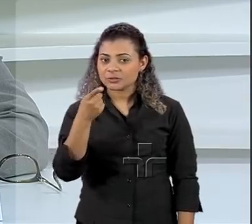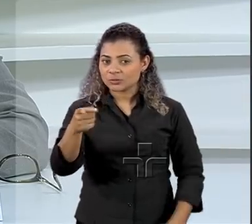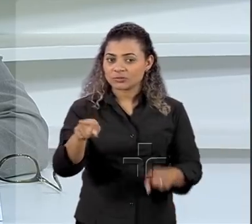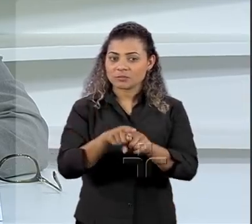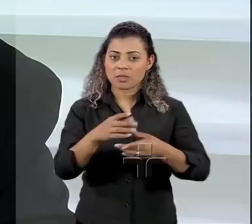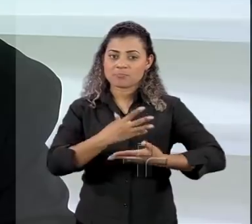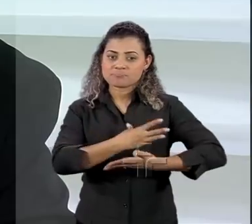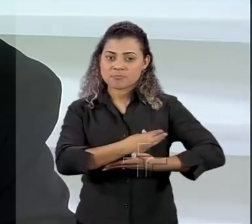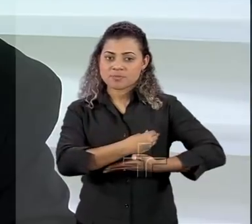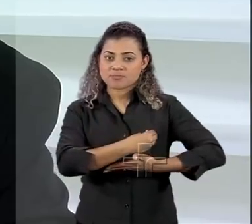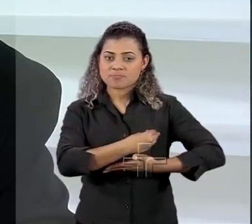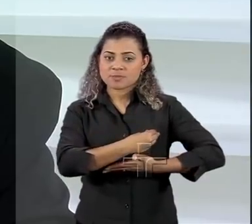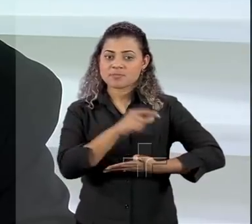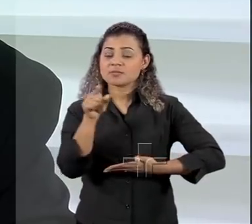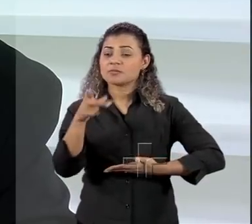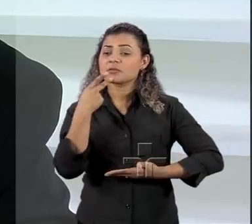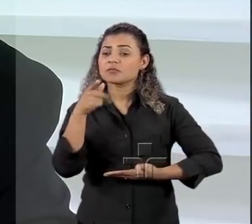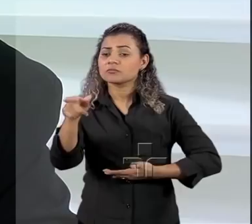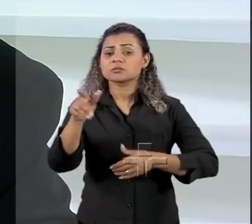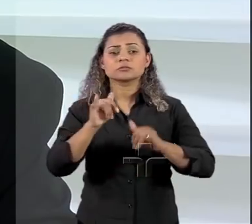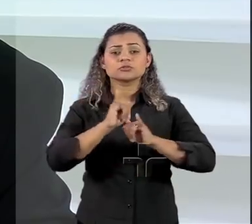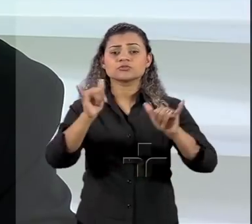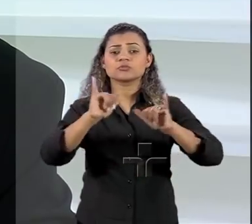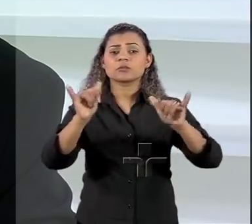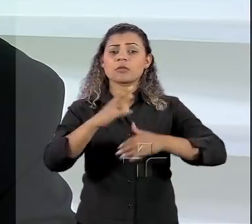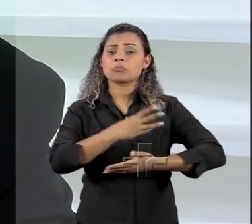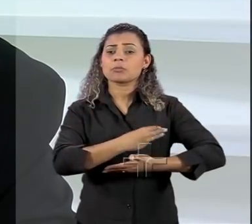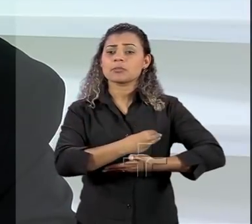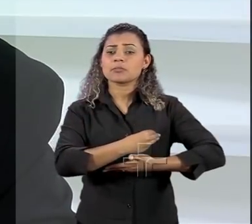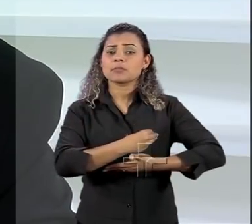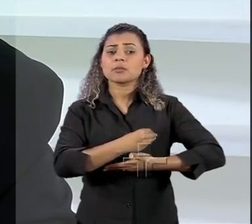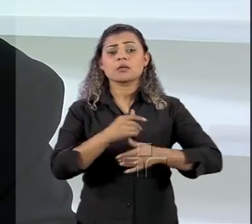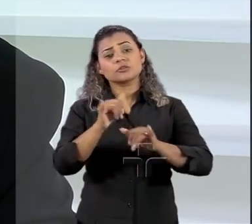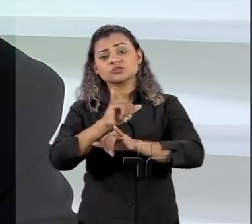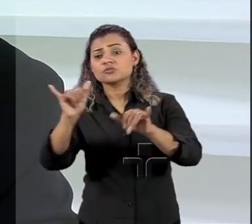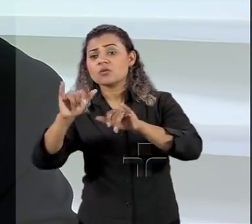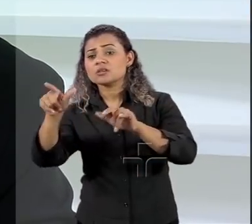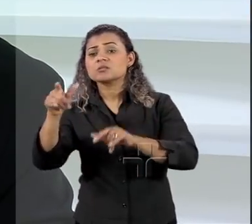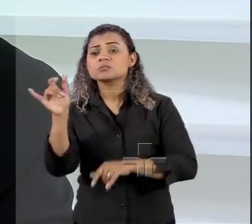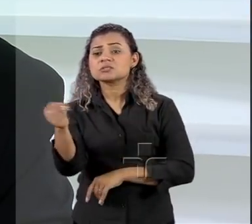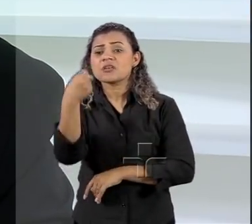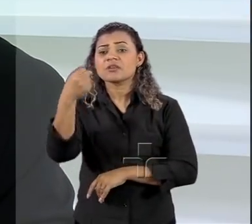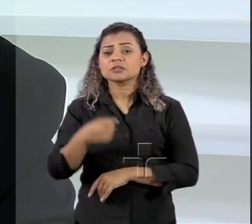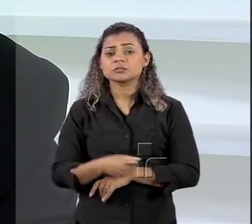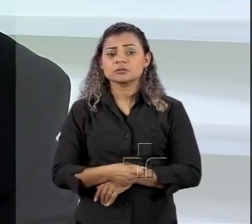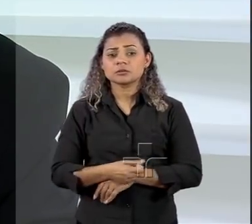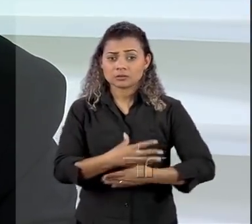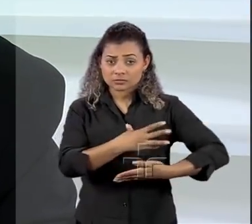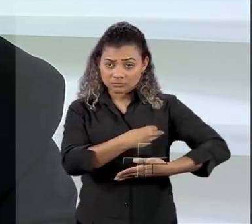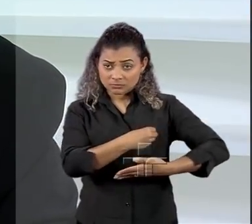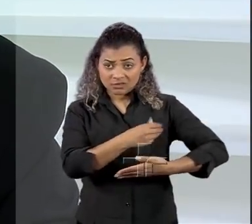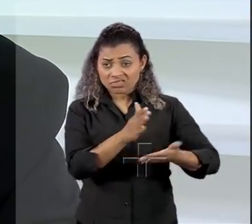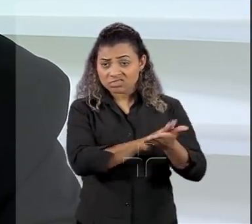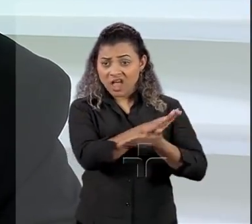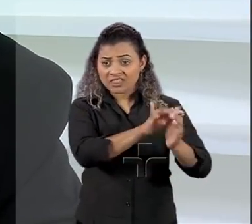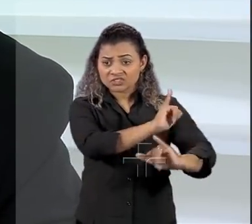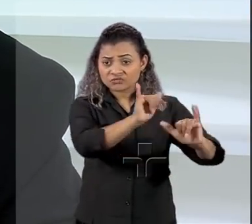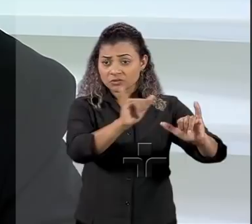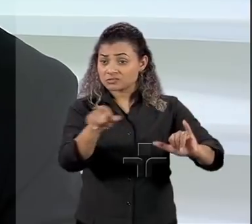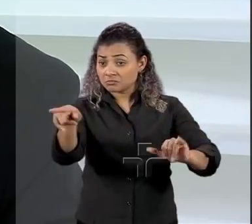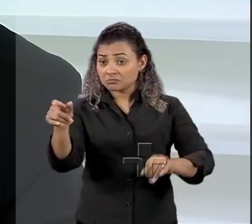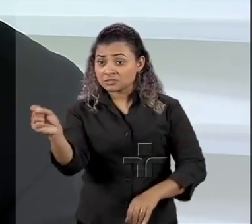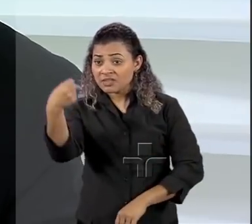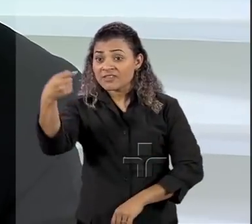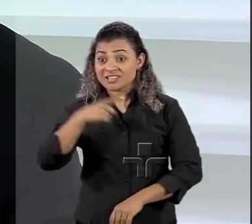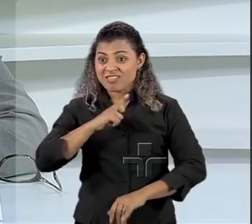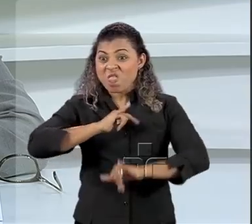aleitamento materno. Veja o que você tem de divulgação do aleitamento materno, o que você tem de divulgação da cerveja. Nada. Então, olha